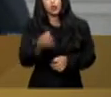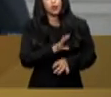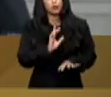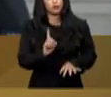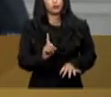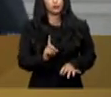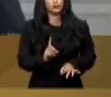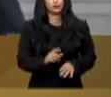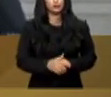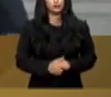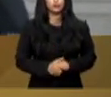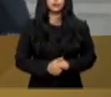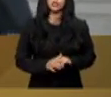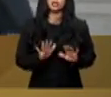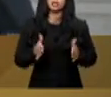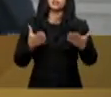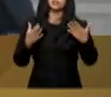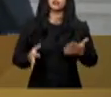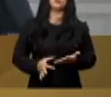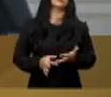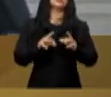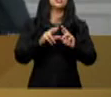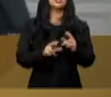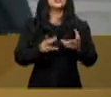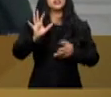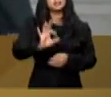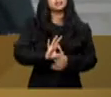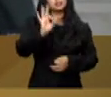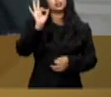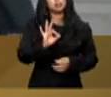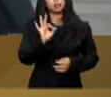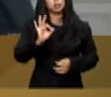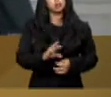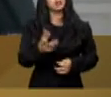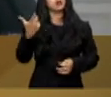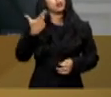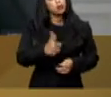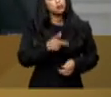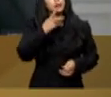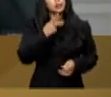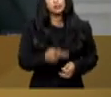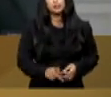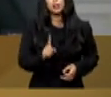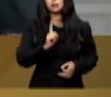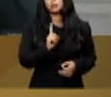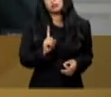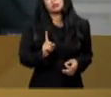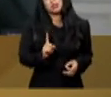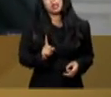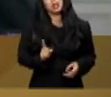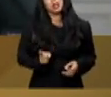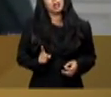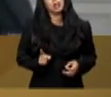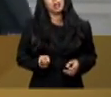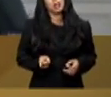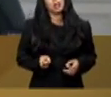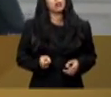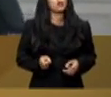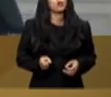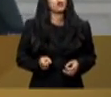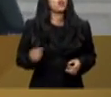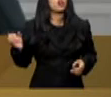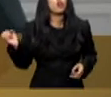denominado diferencial de alíquotas, volto a insistir, não se trata de um imposto criado, um novo